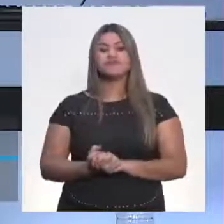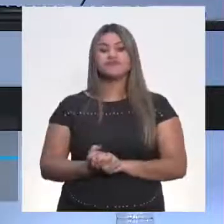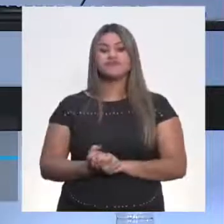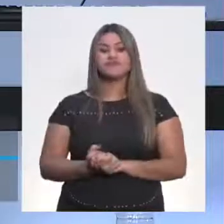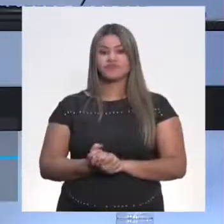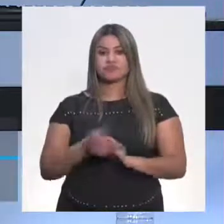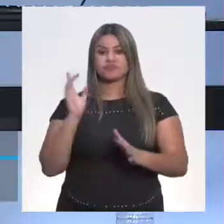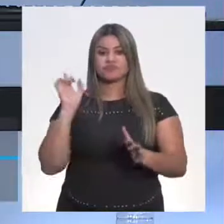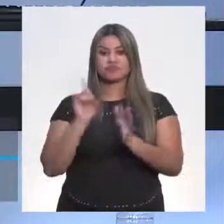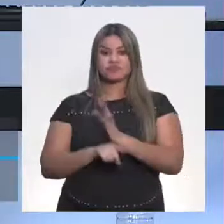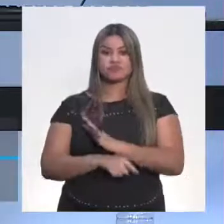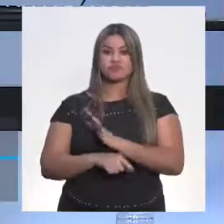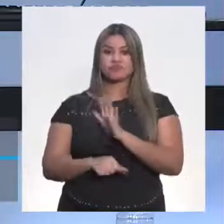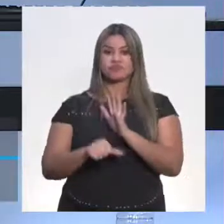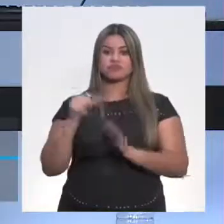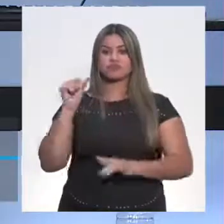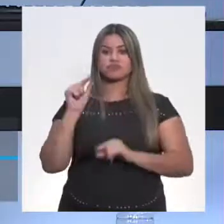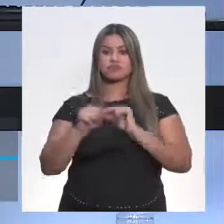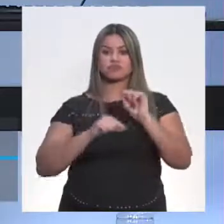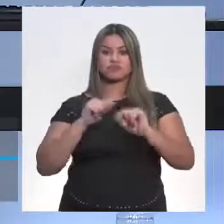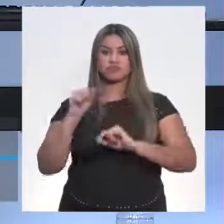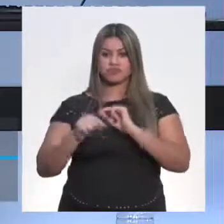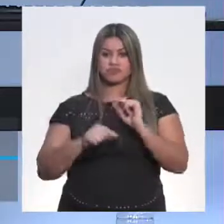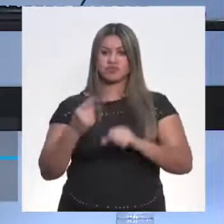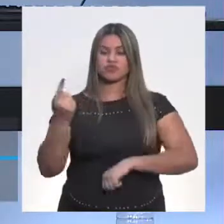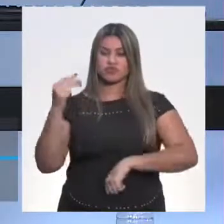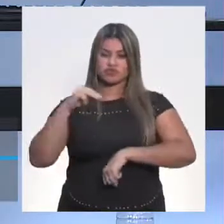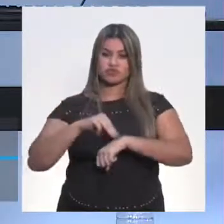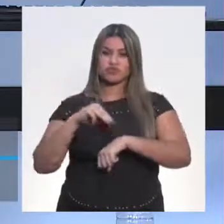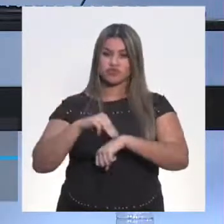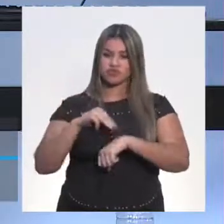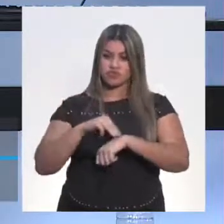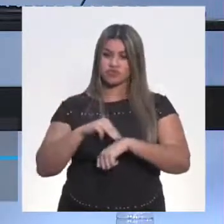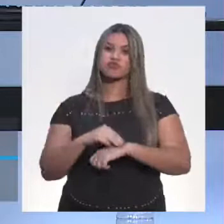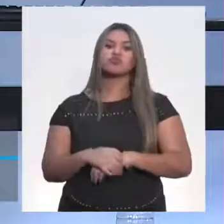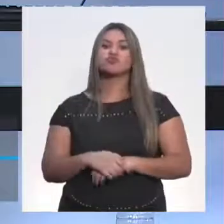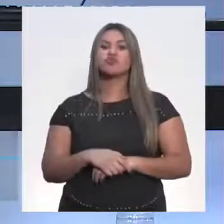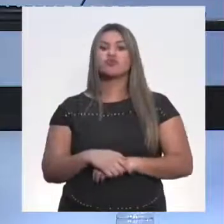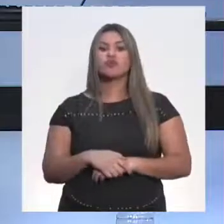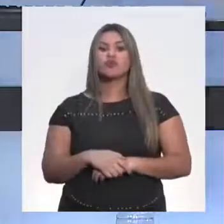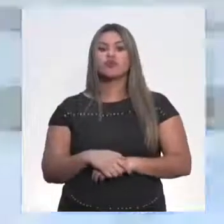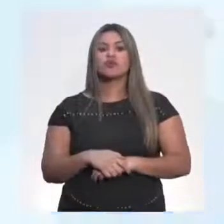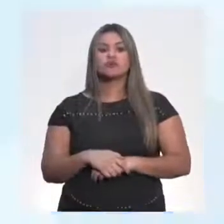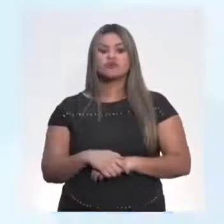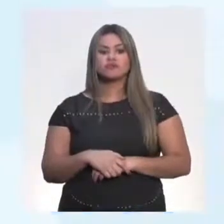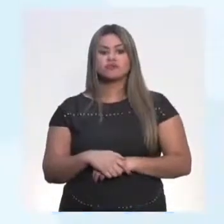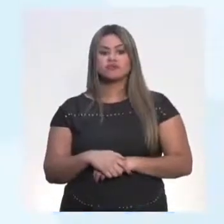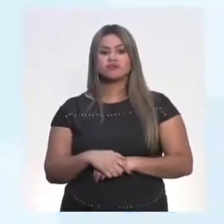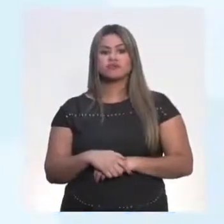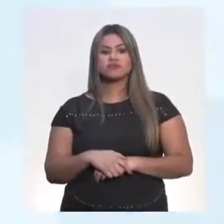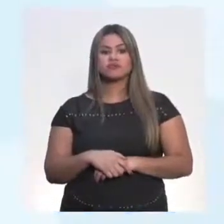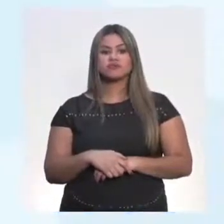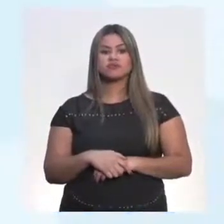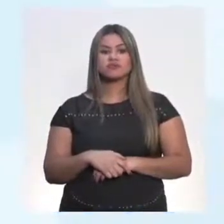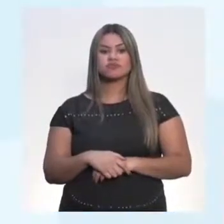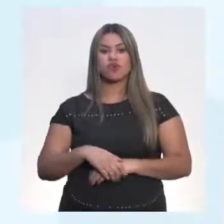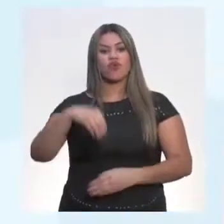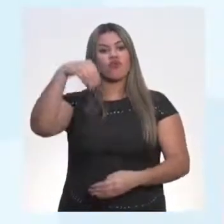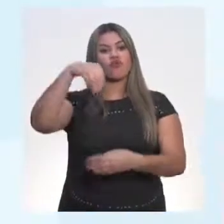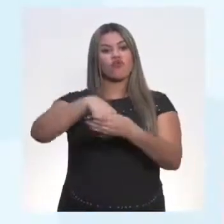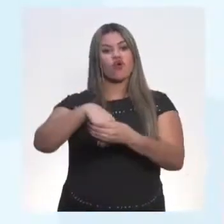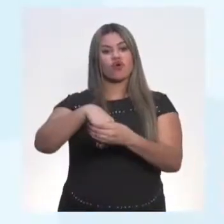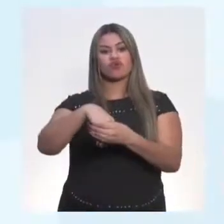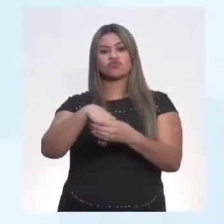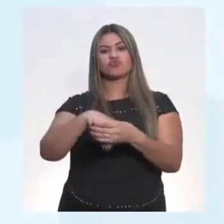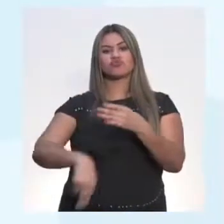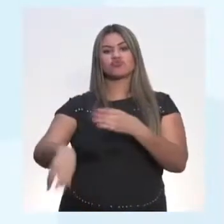primeira pergunta que nós vamos fazer para vocês nós vamos deixar um minuto para vocês responderem é o seguinte o mecanismo do